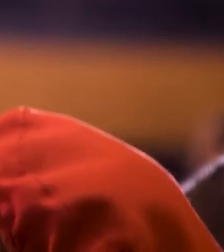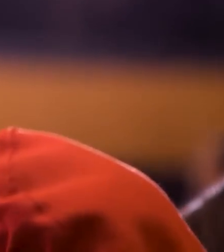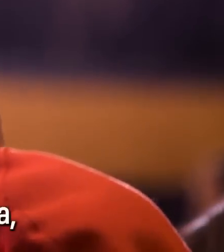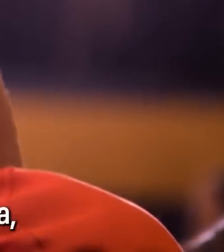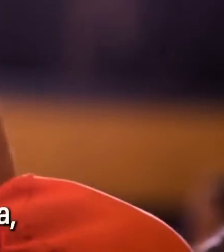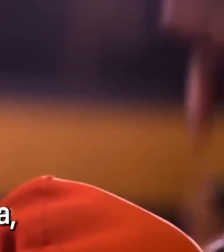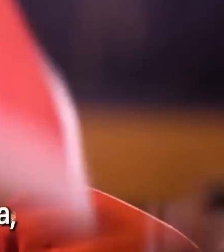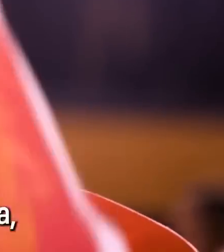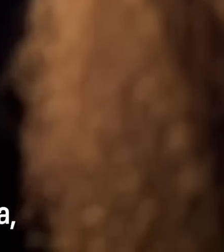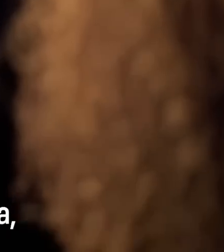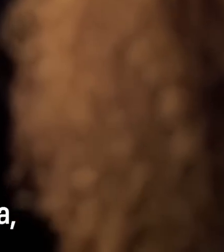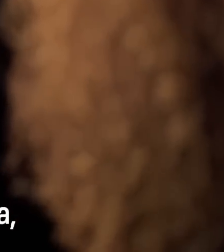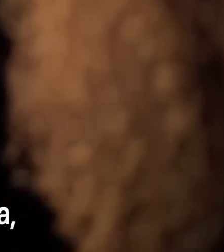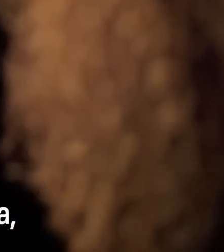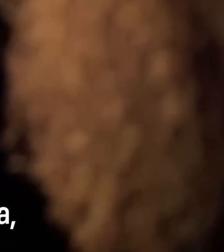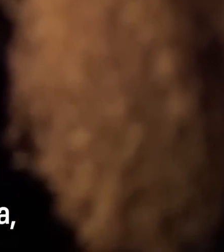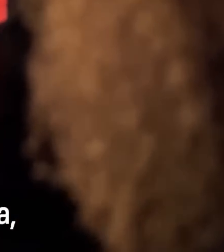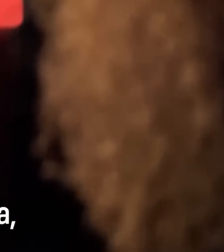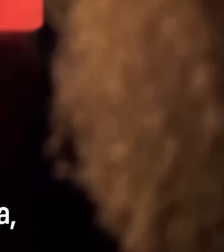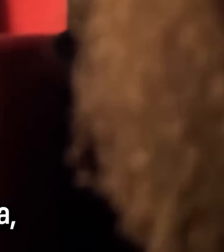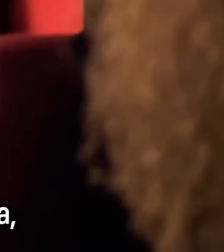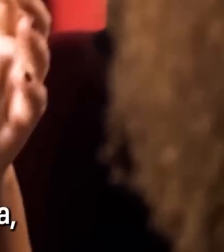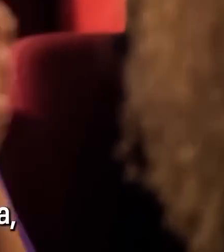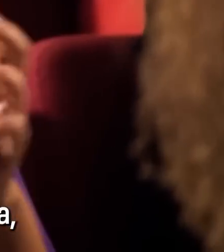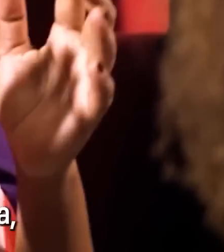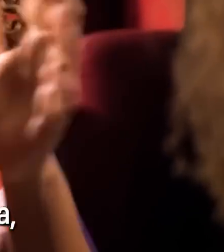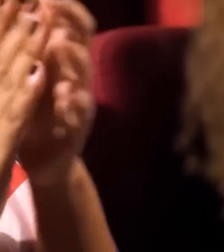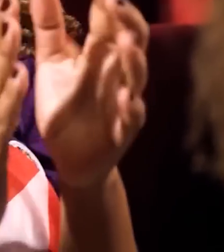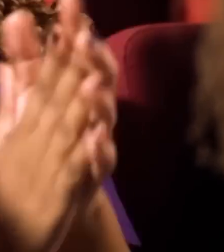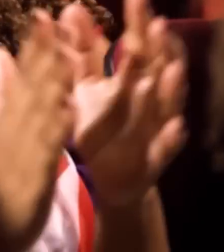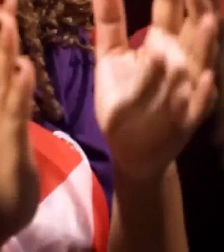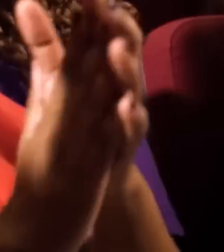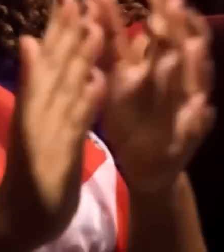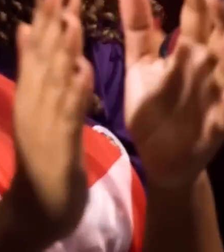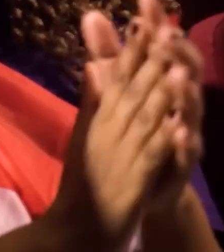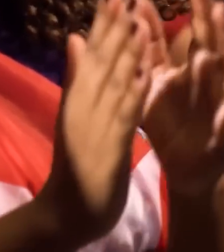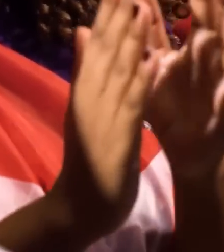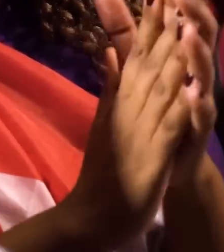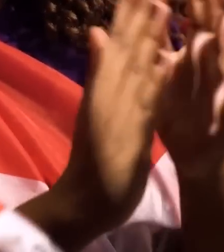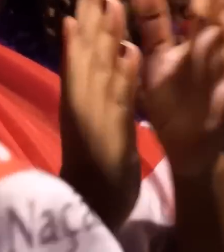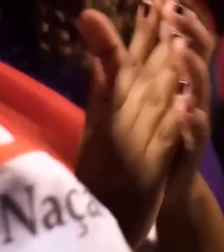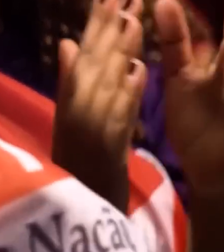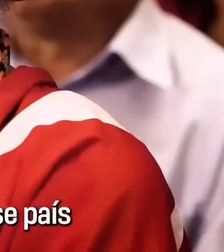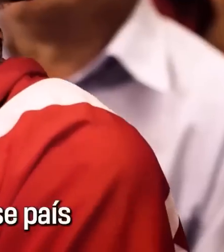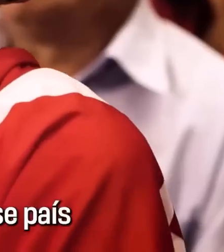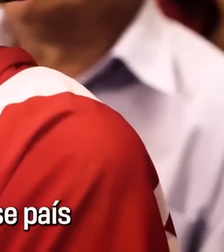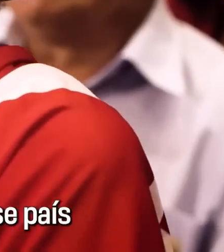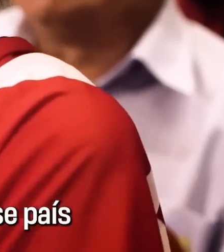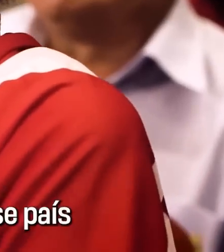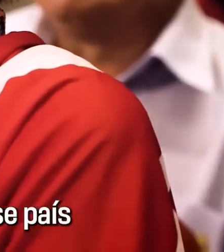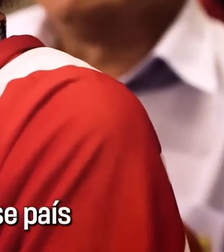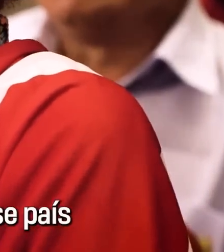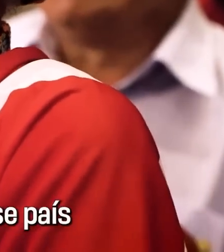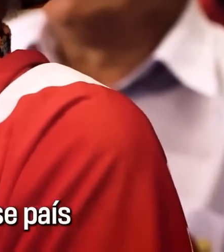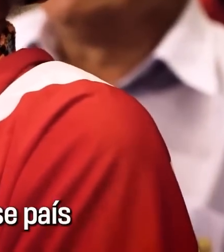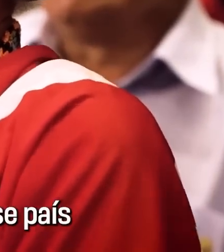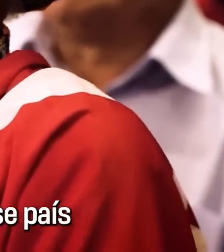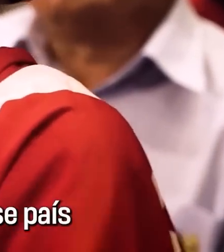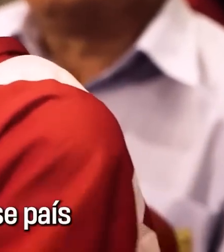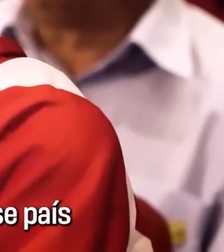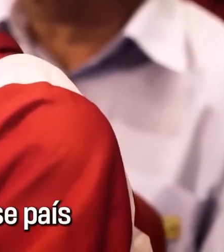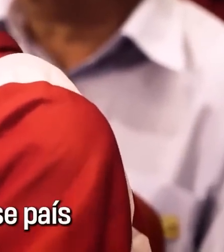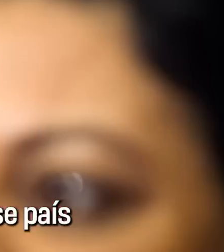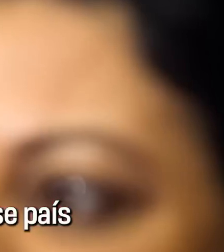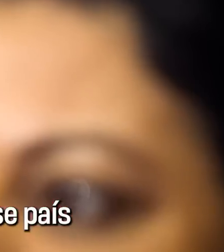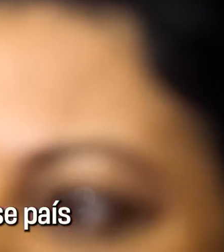feminicídio. Mulher foi feita para ser a sujeita da história e não uma pessoa subordinada. Esse Lula veio junto